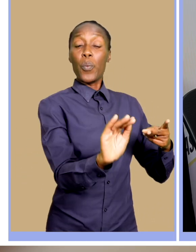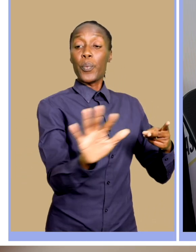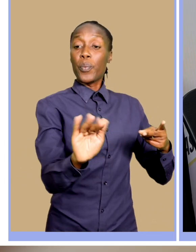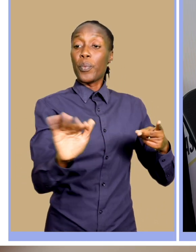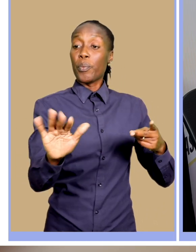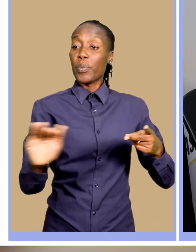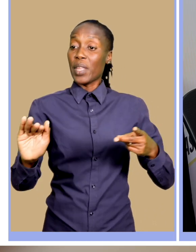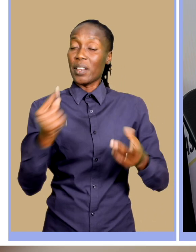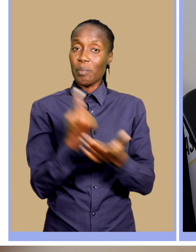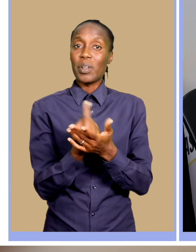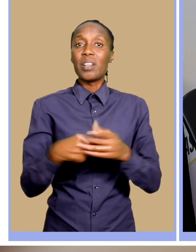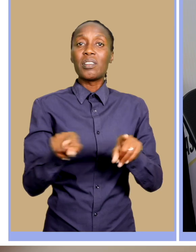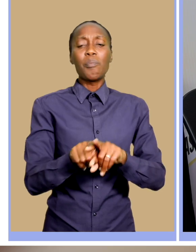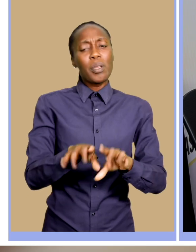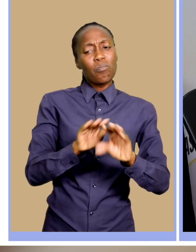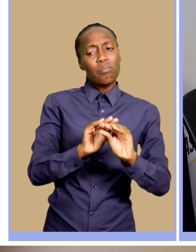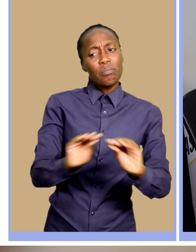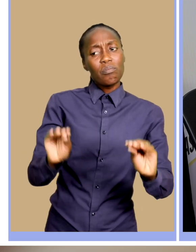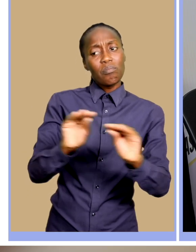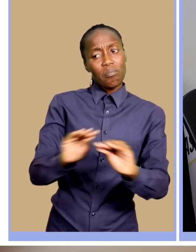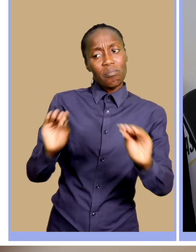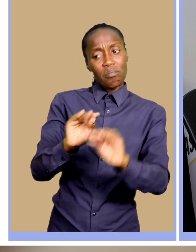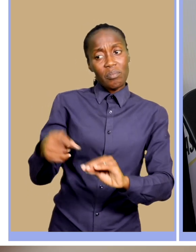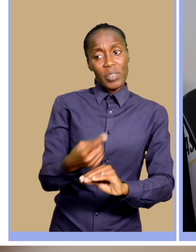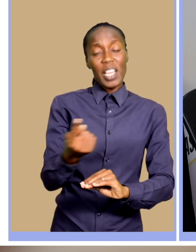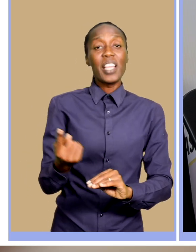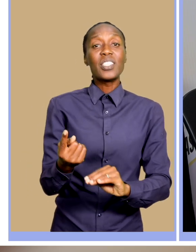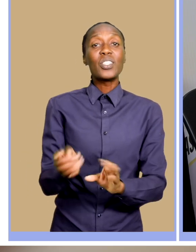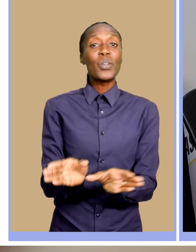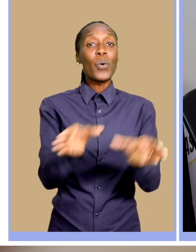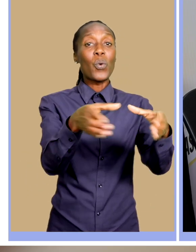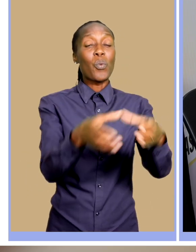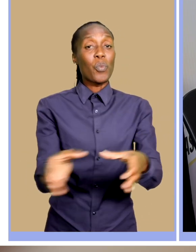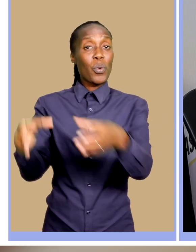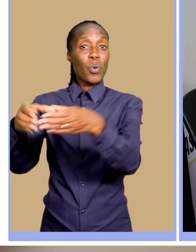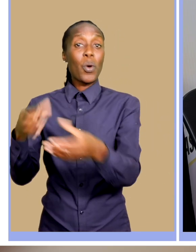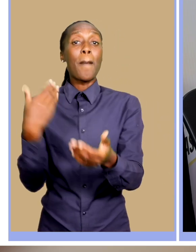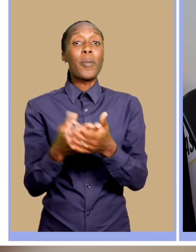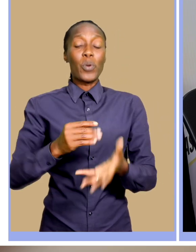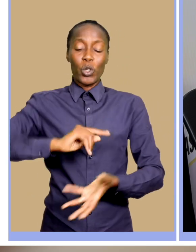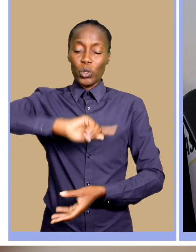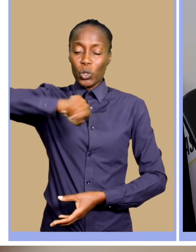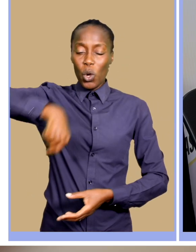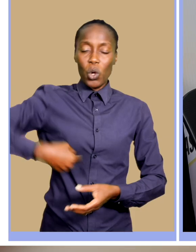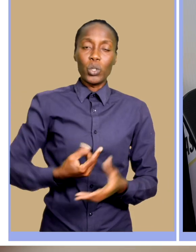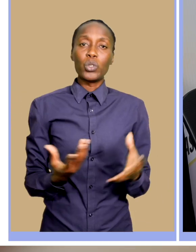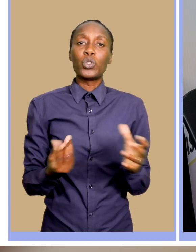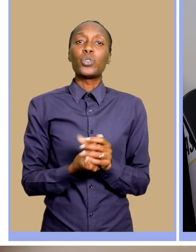a estes grupos, de maneira que, em conjunto, nós possamos dar esta resposta